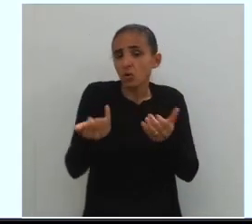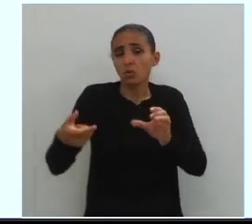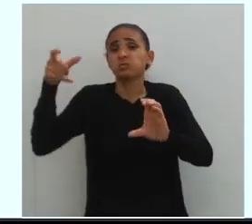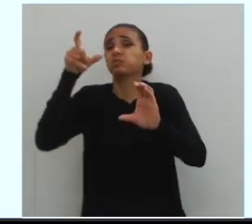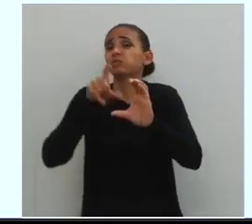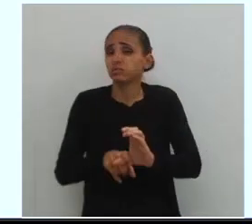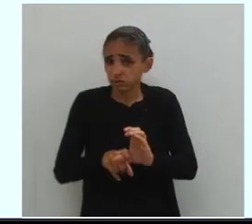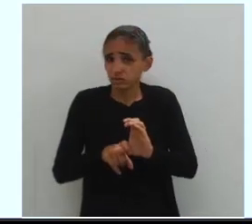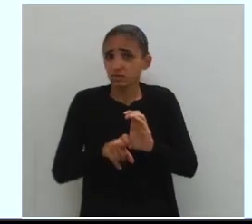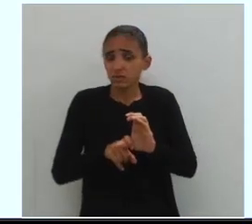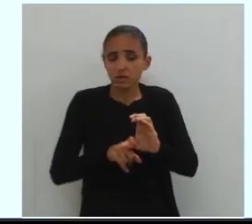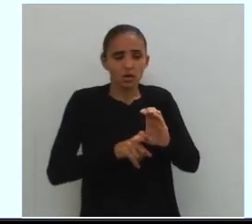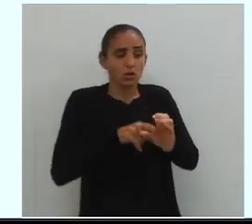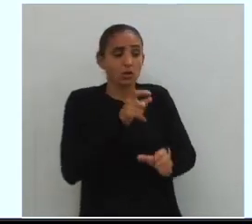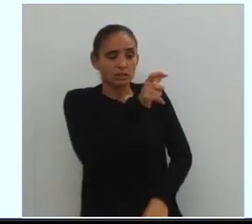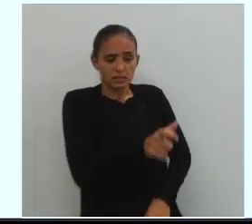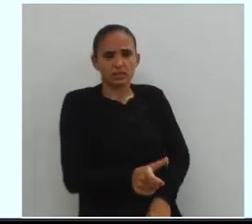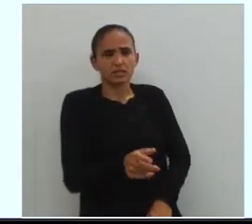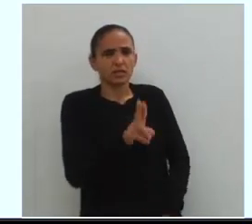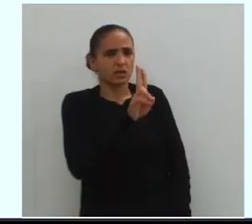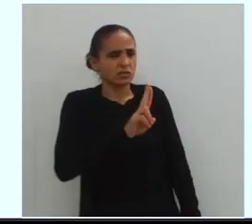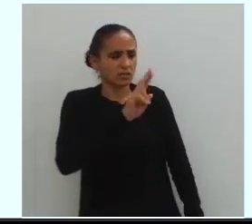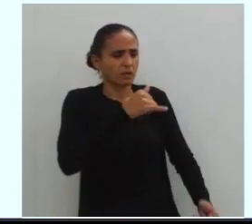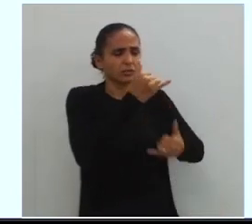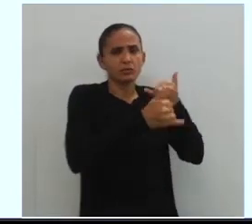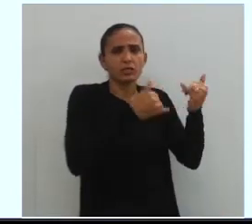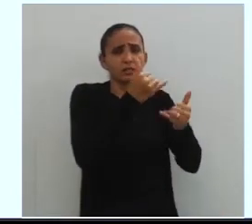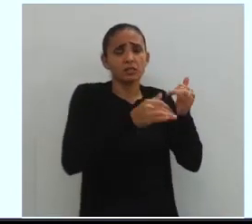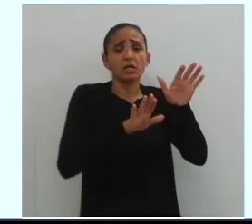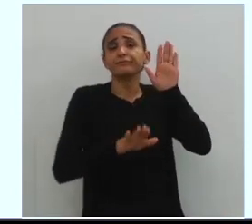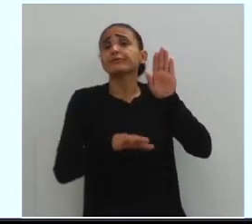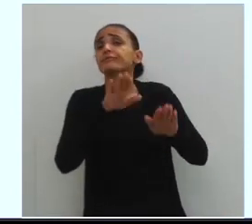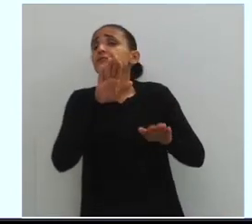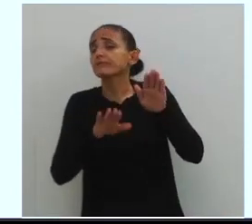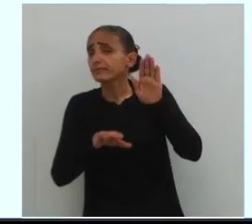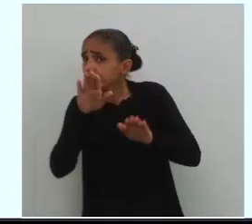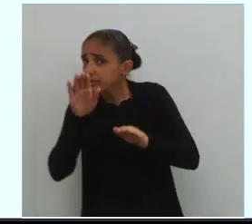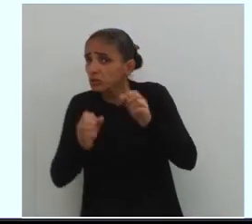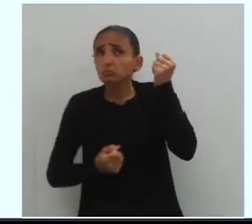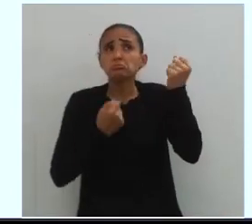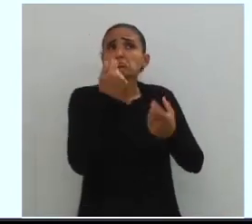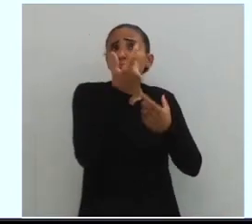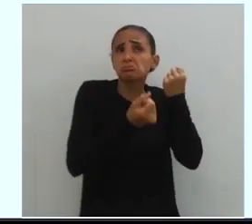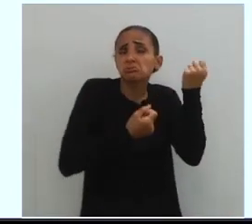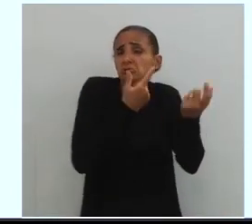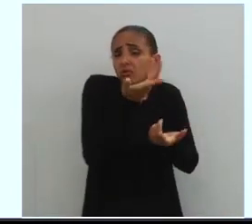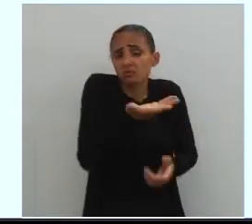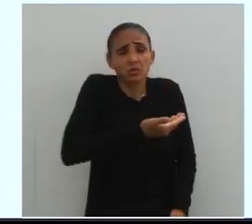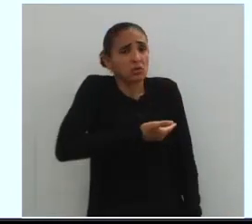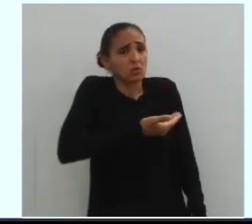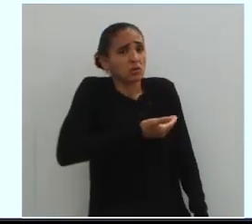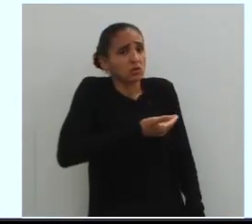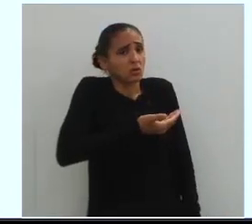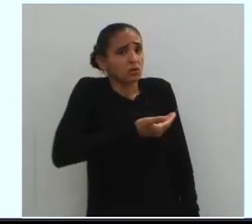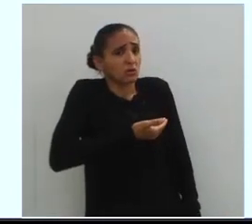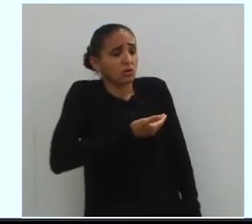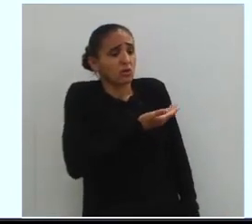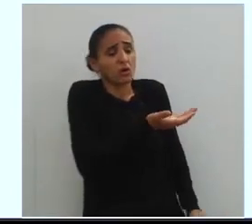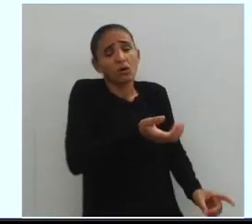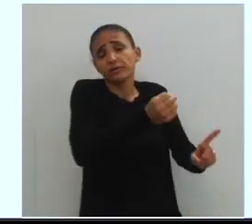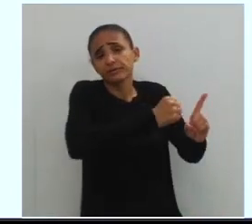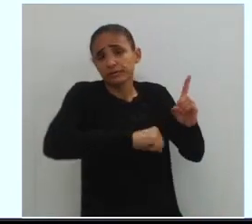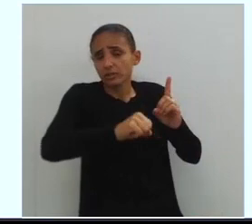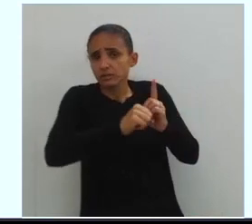por dependência. O uso recreativo, ele é eventual, em geral, junto com amigos ou em